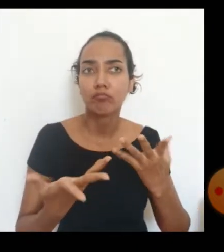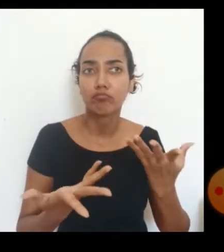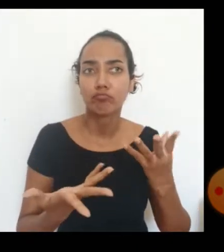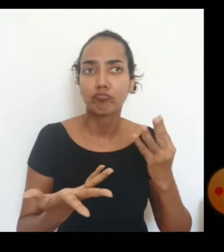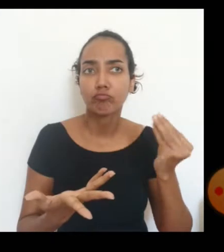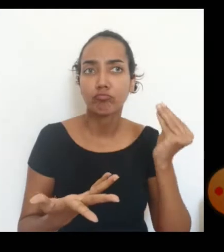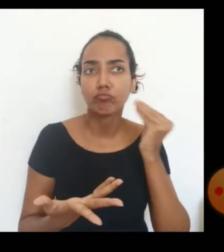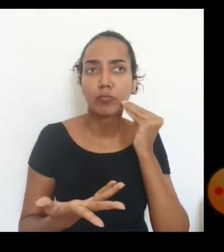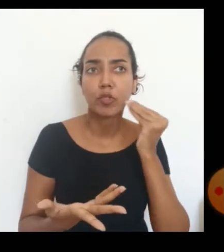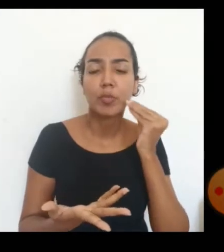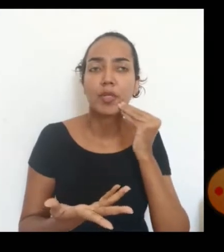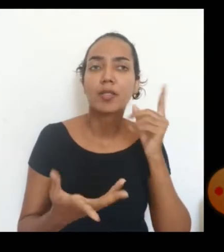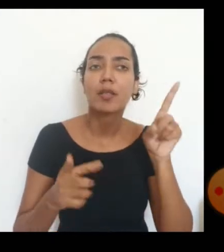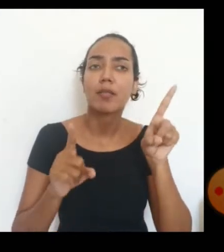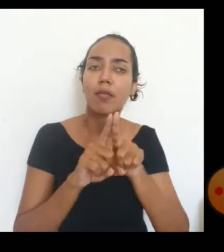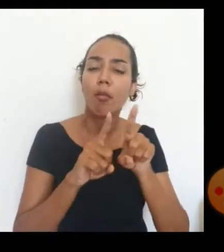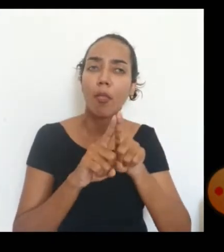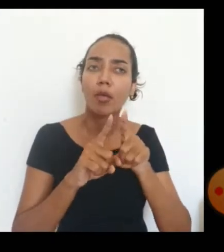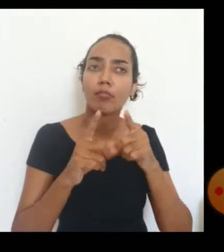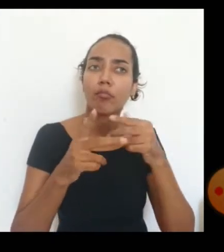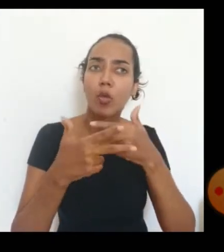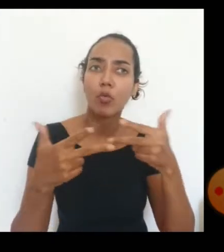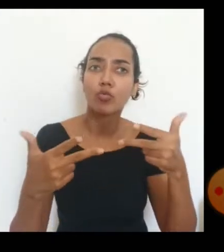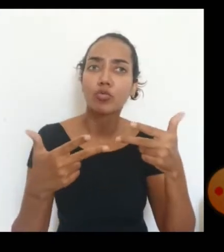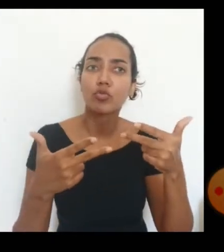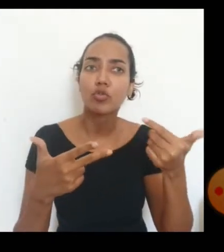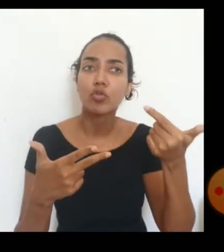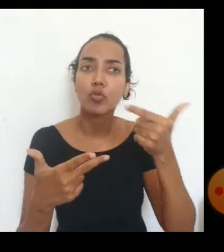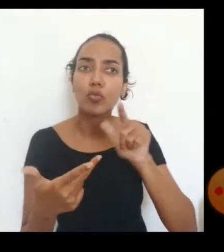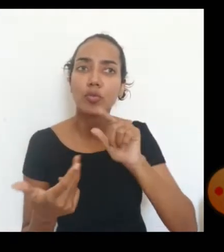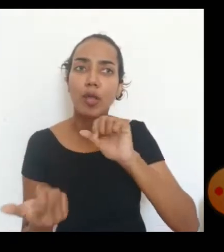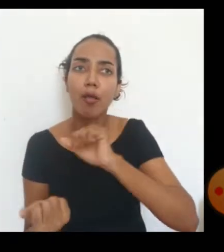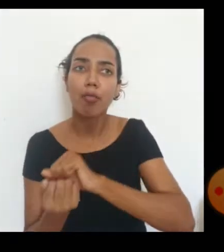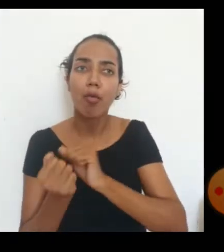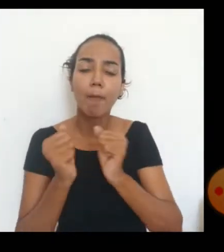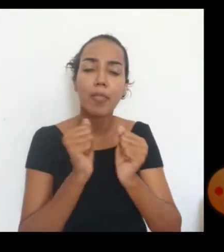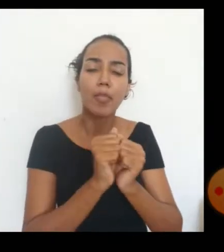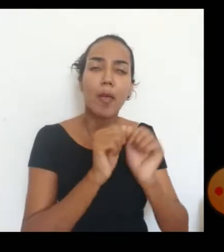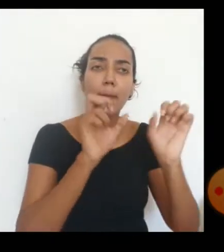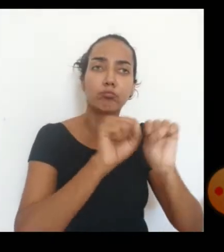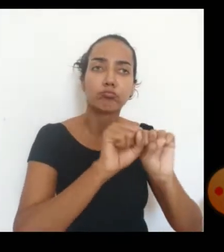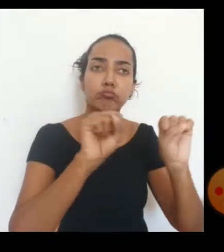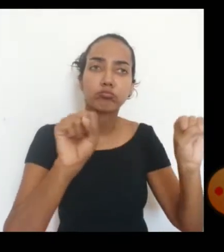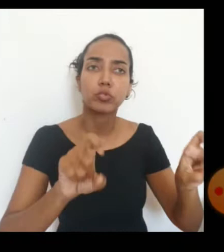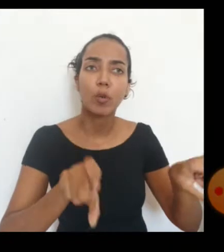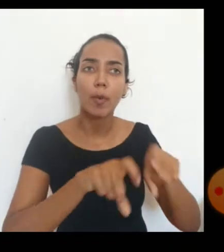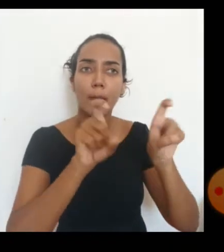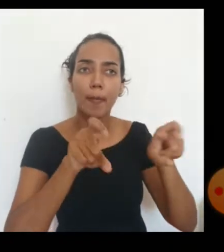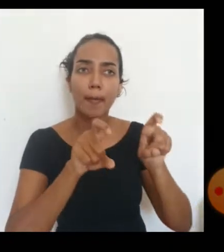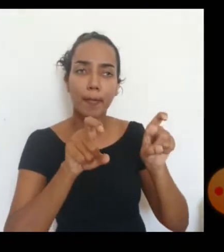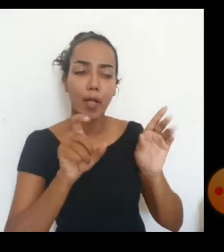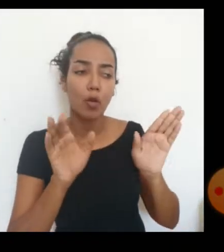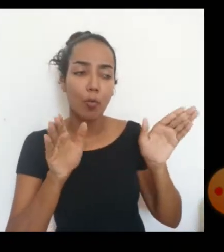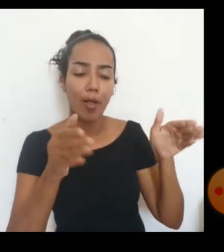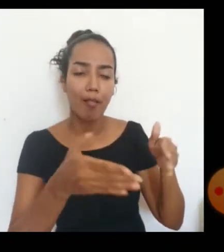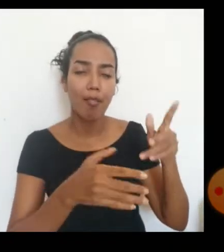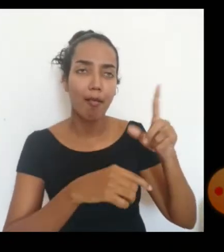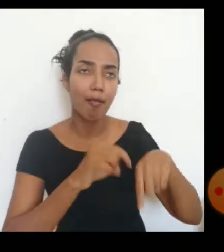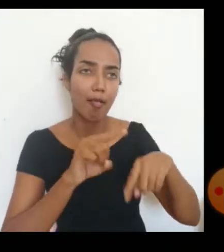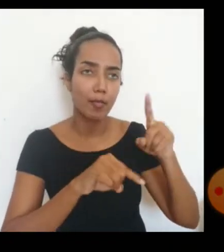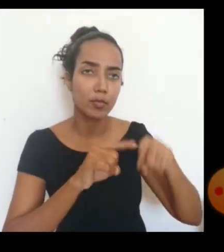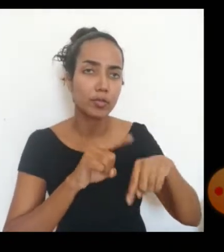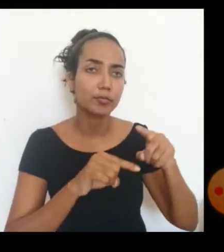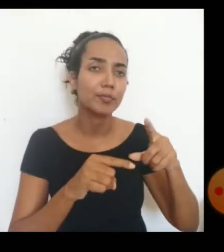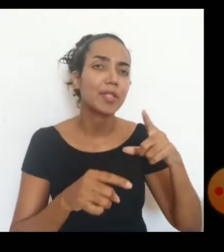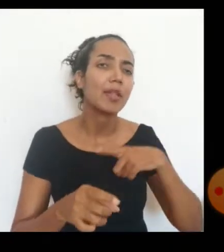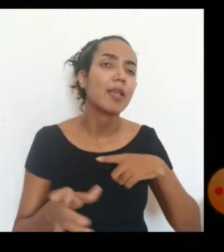repassadas e mapeadas para os conceitos do mundo computacional, no caso aqui, o paradigma orientado a objetos. E aí surge essa pergunta